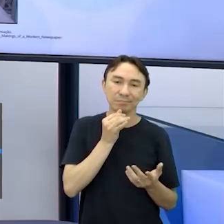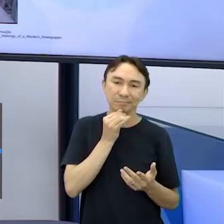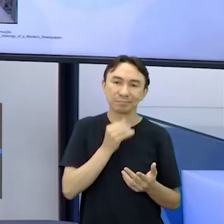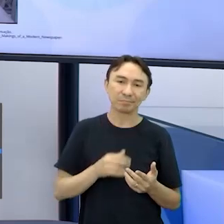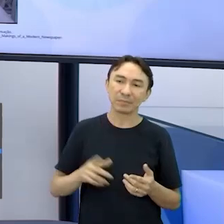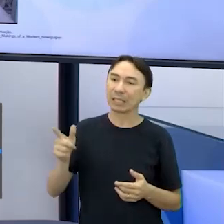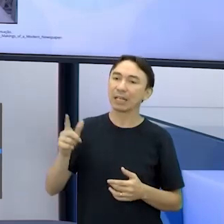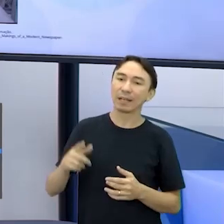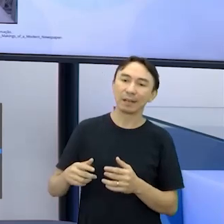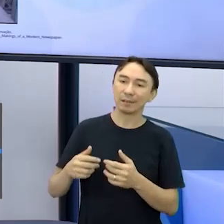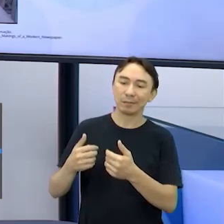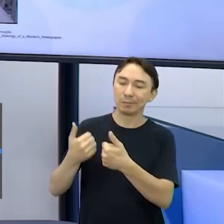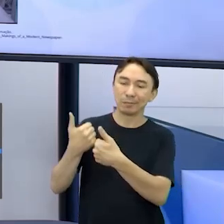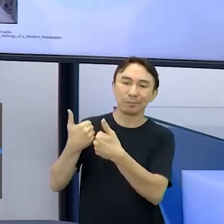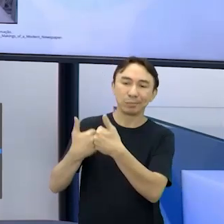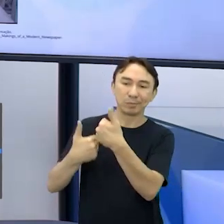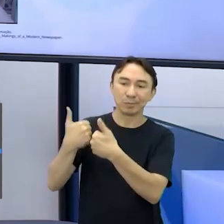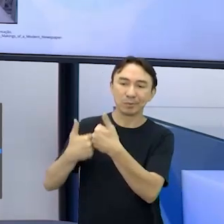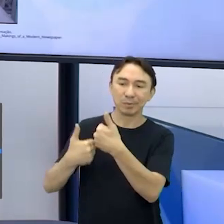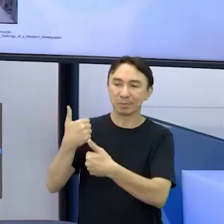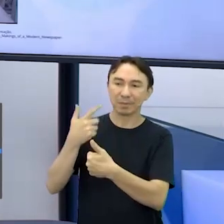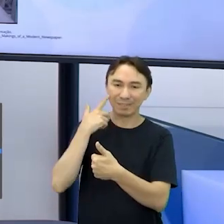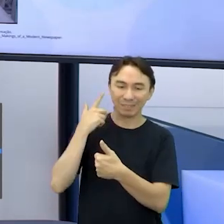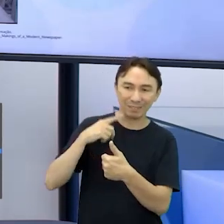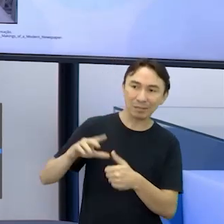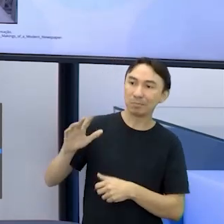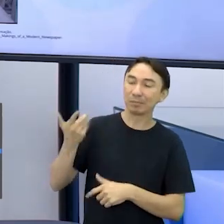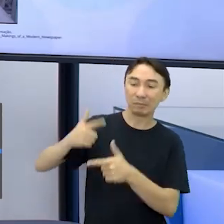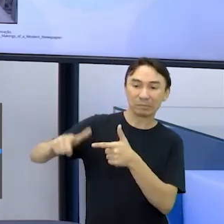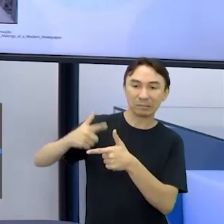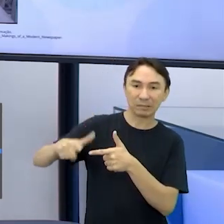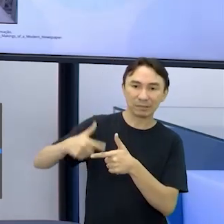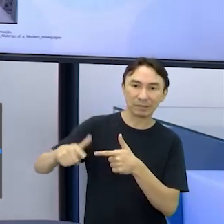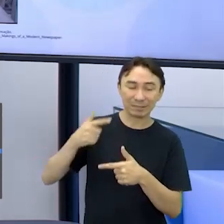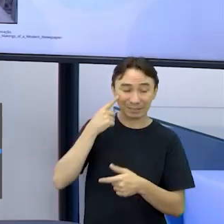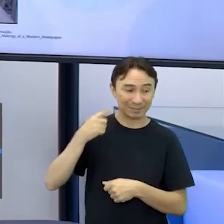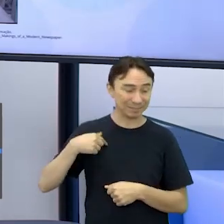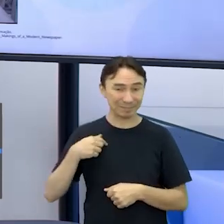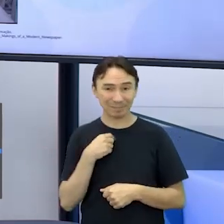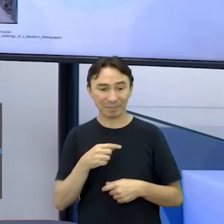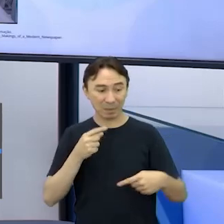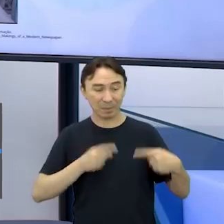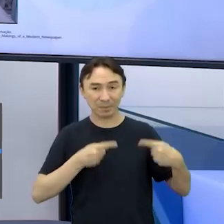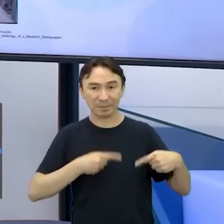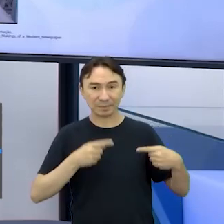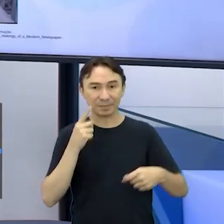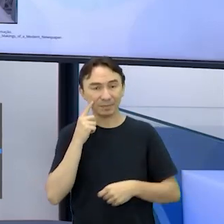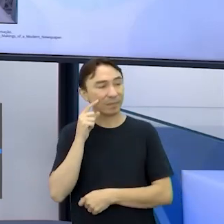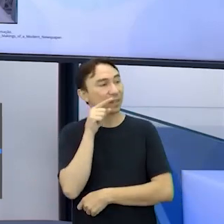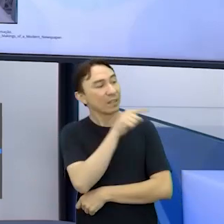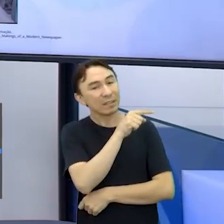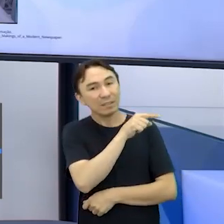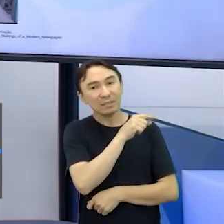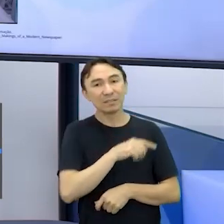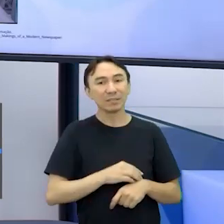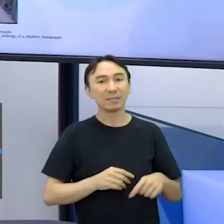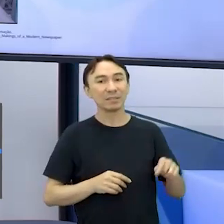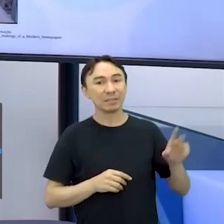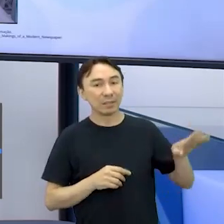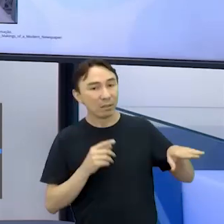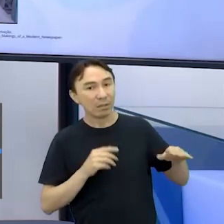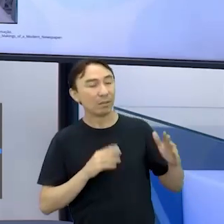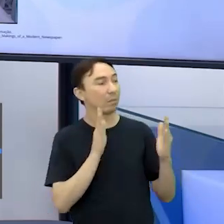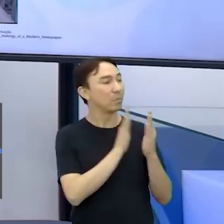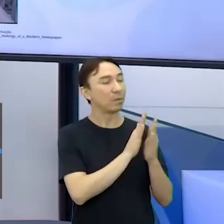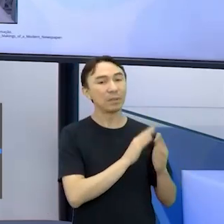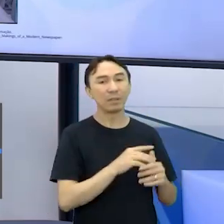time de futebol e eu sou da política. Eu chego para o cara do futebol e consigo ver, conversar com ele. Ele está lá. Eu falo